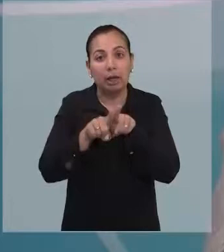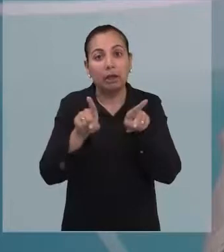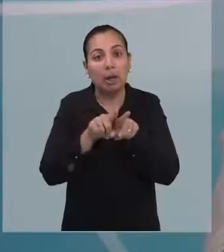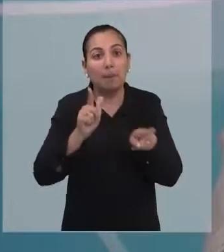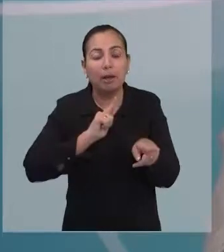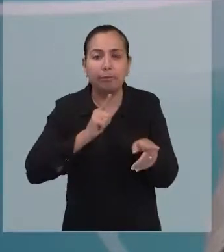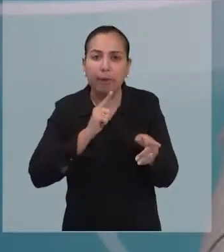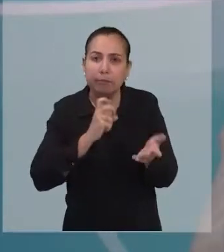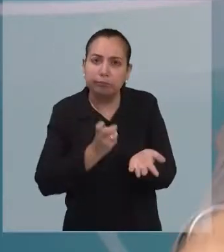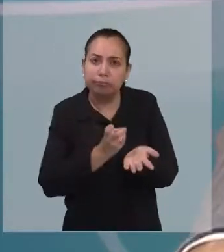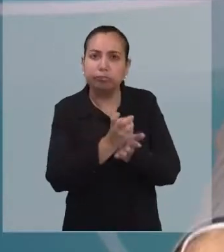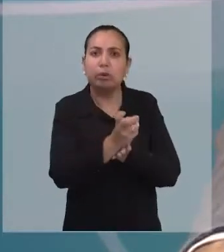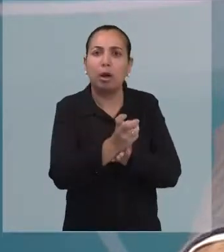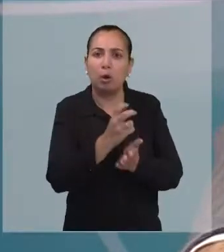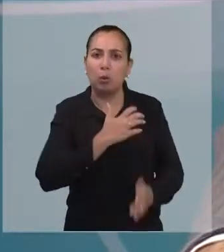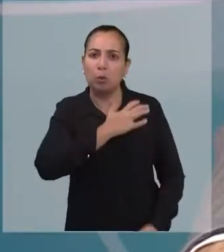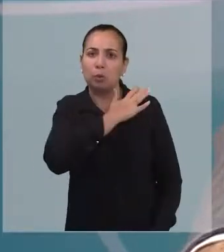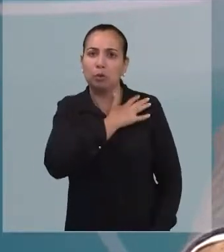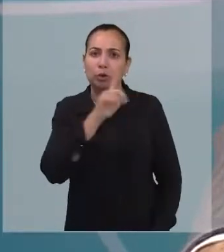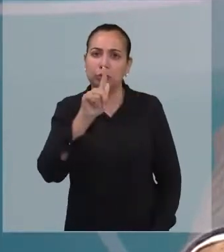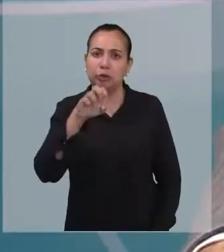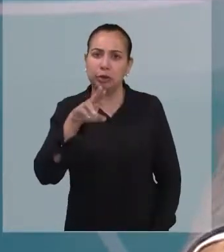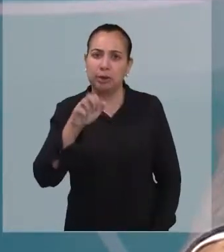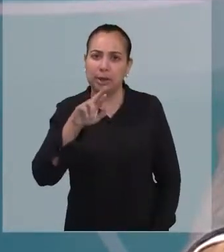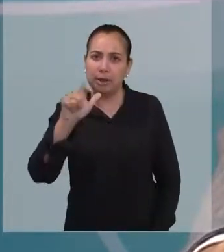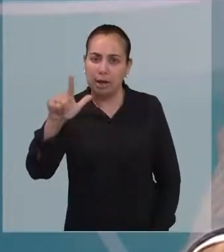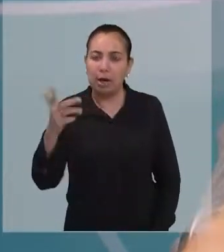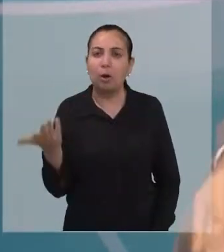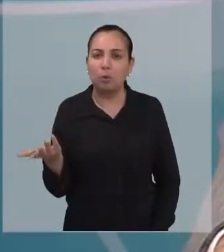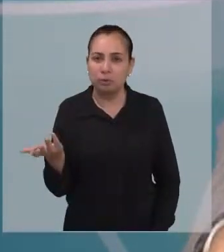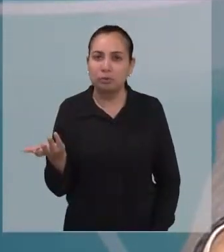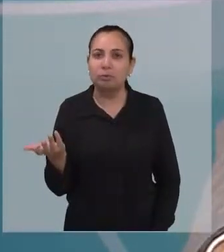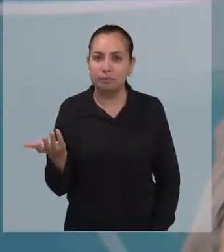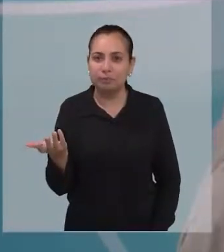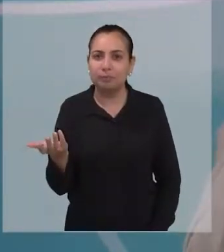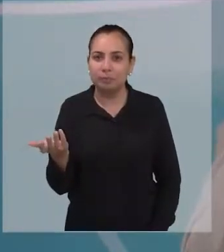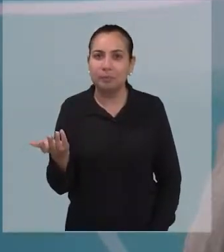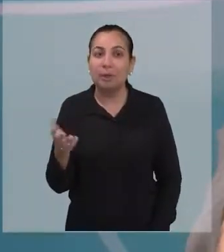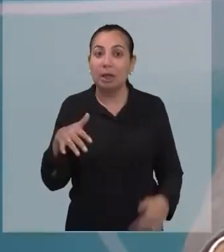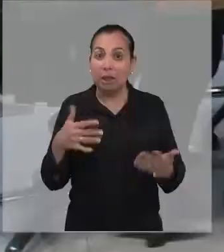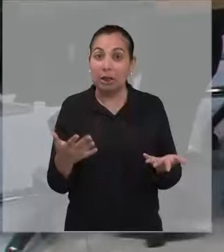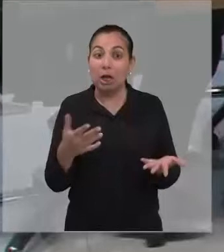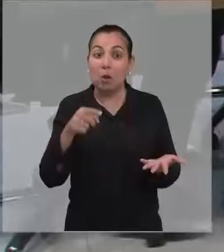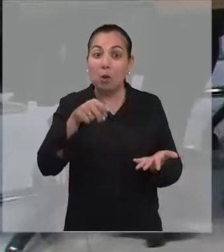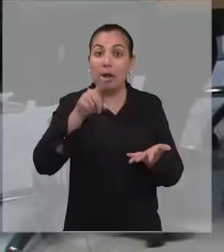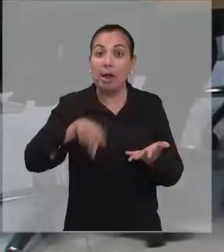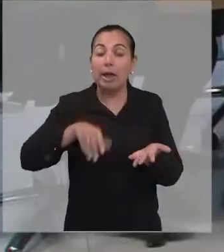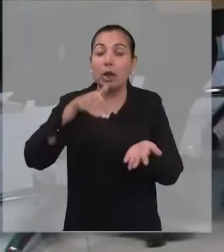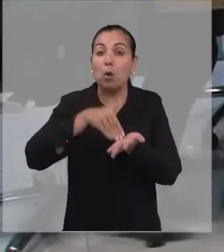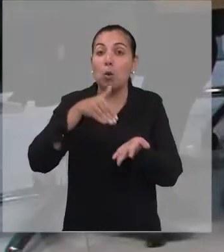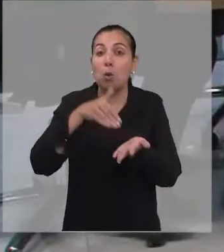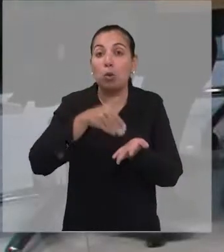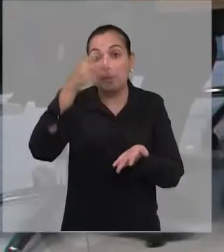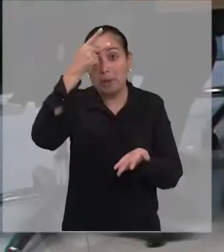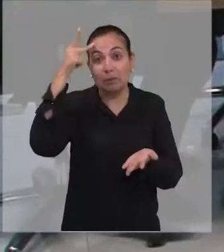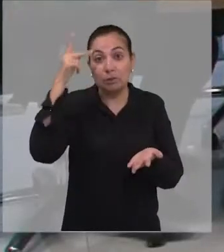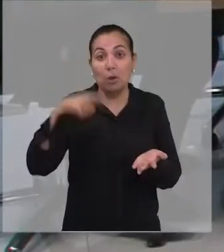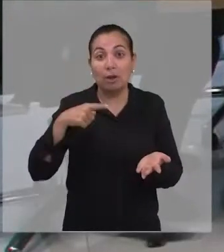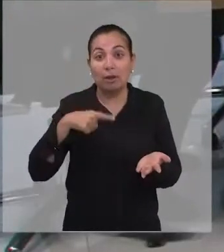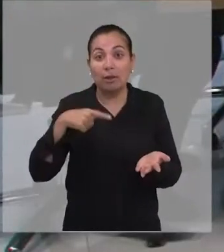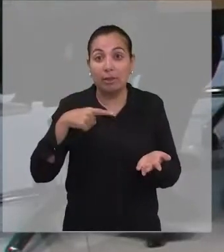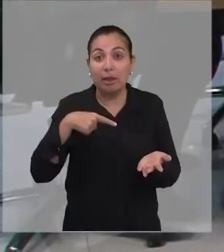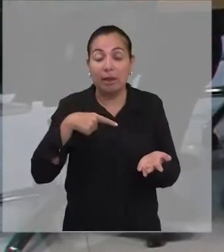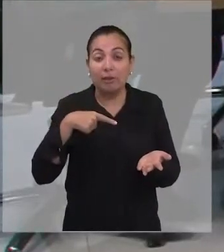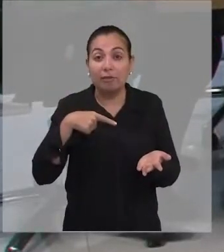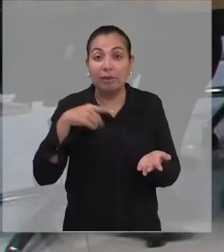e a imprensa disse, era o último adulto na sala. Esse general era o último adulto na sala, lá na Casa Branca,